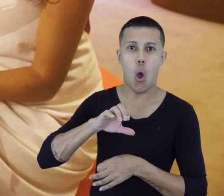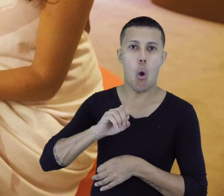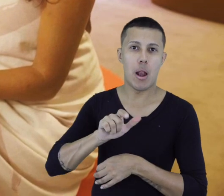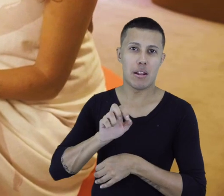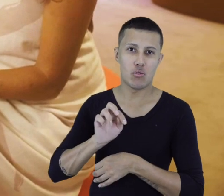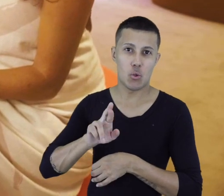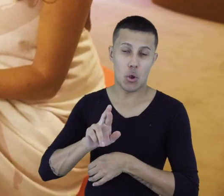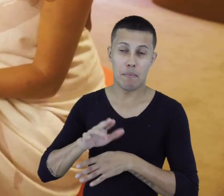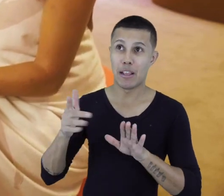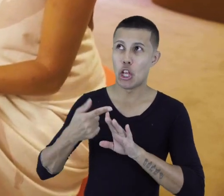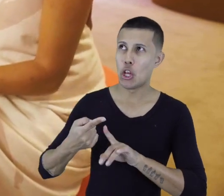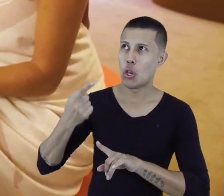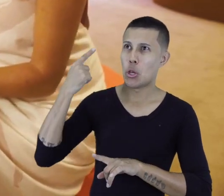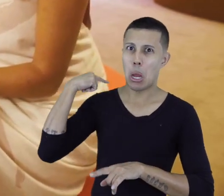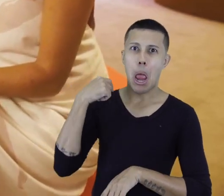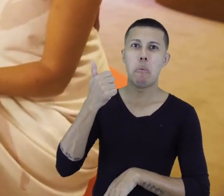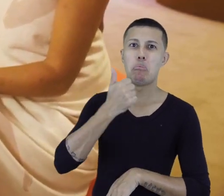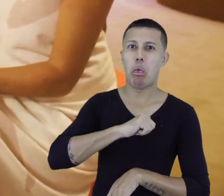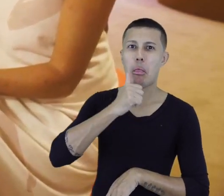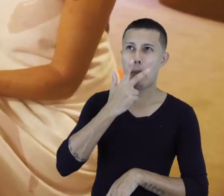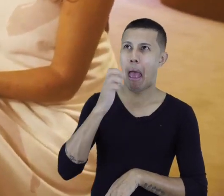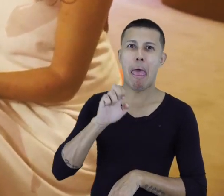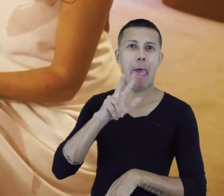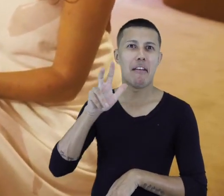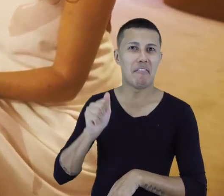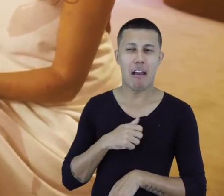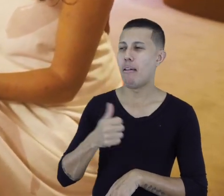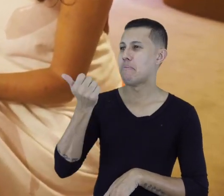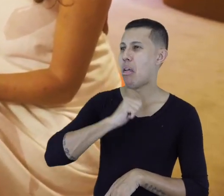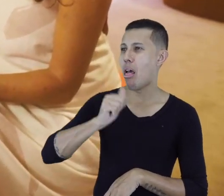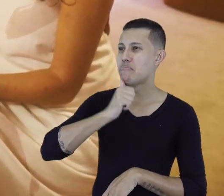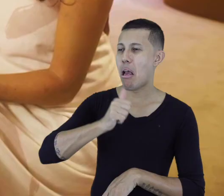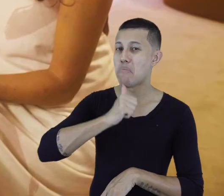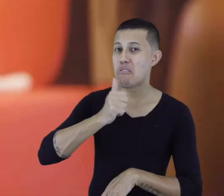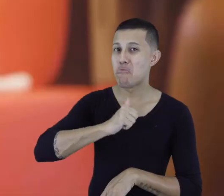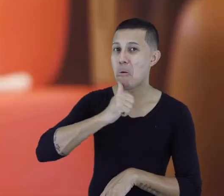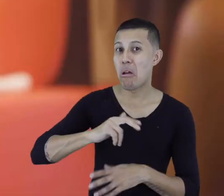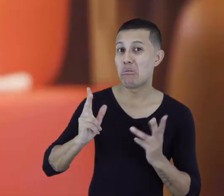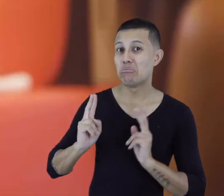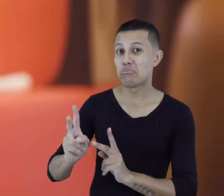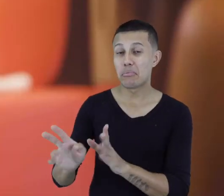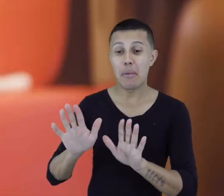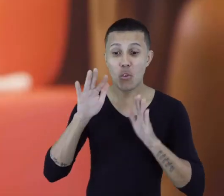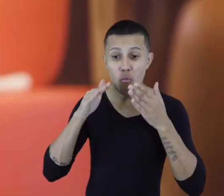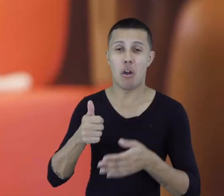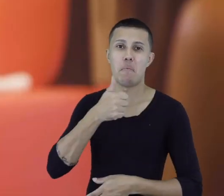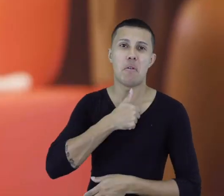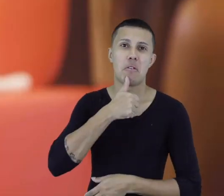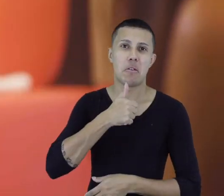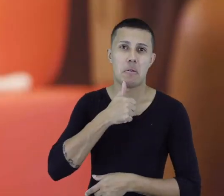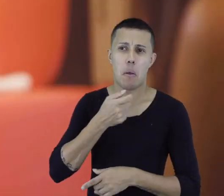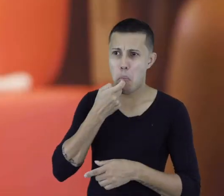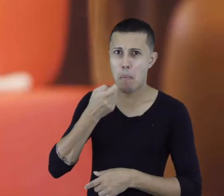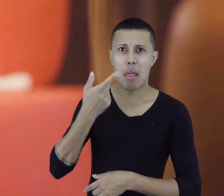aí menstruando desde a nossa existência, desde Eva, talvez, mas as últimas inovações em torno da menstruação foram feitas em